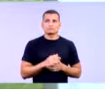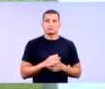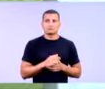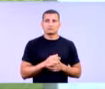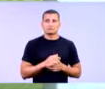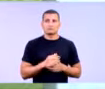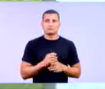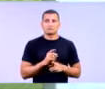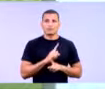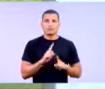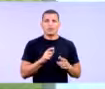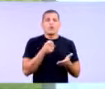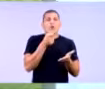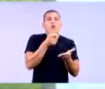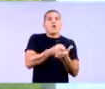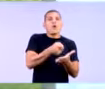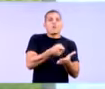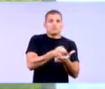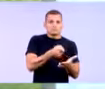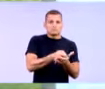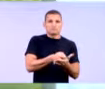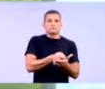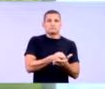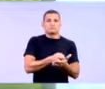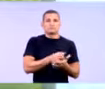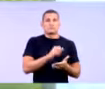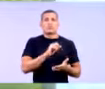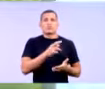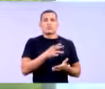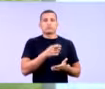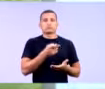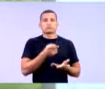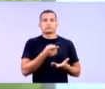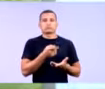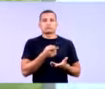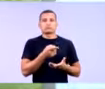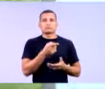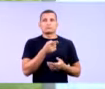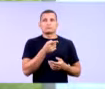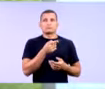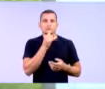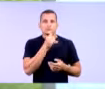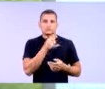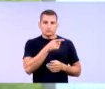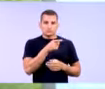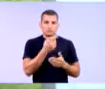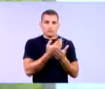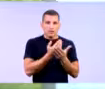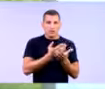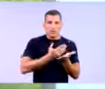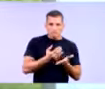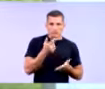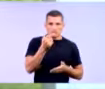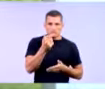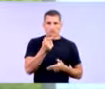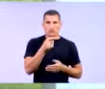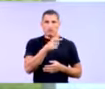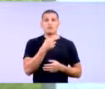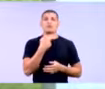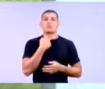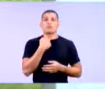dizer isso? Não cobrar tanto de você ou não exigir que você fique, se sua aula começa às 7 horas, sua prova começa às 7 horas, ele não pode